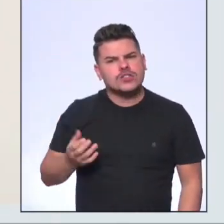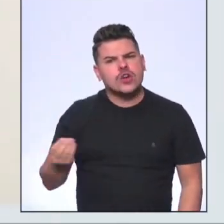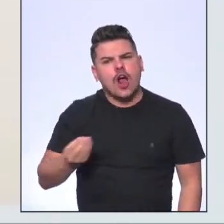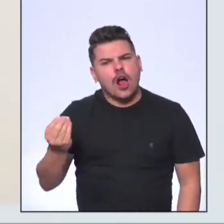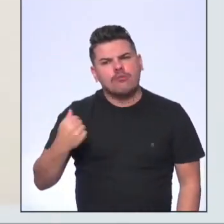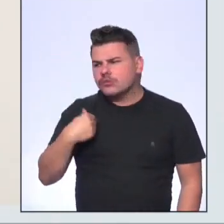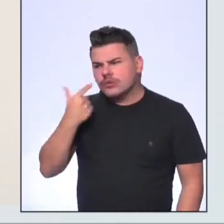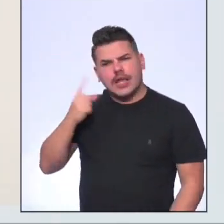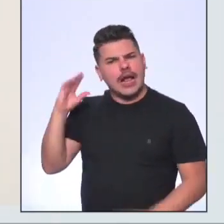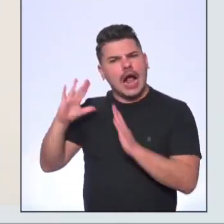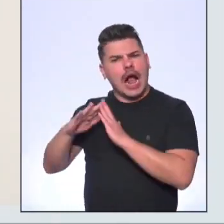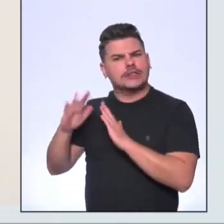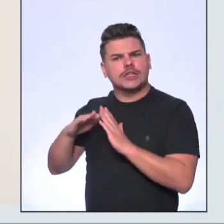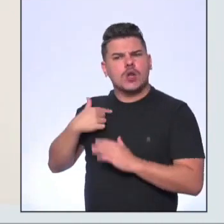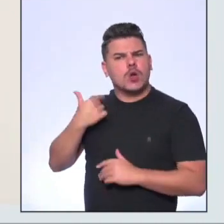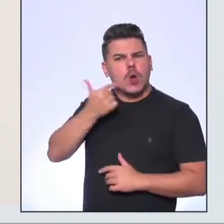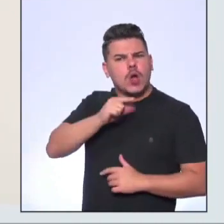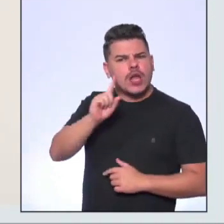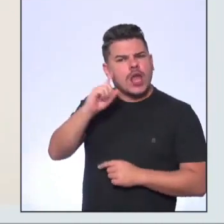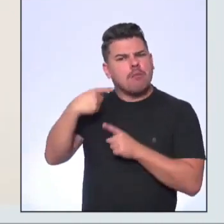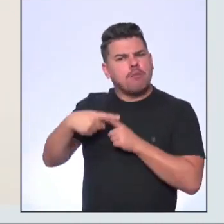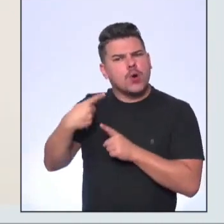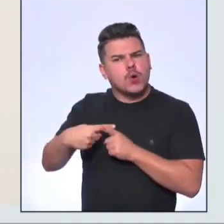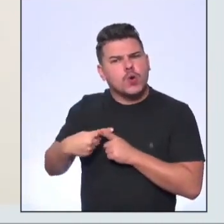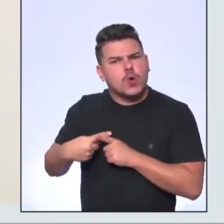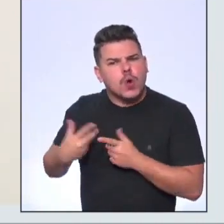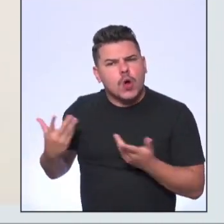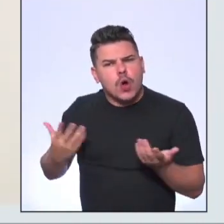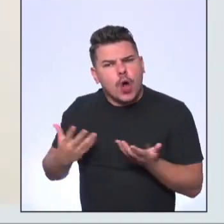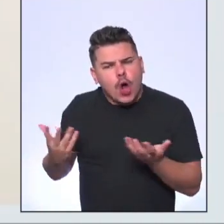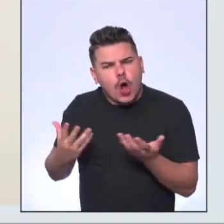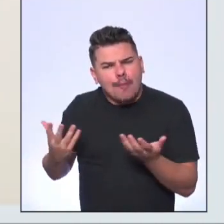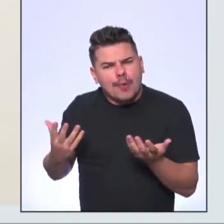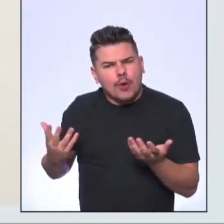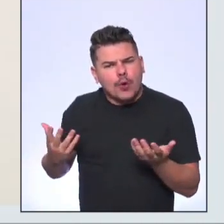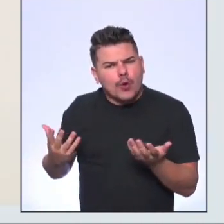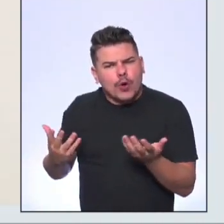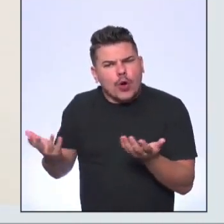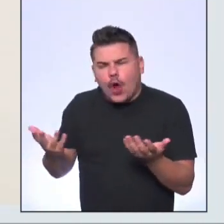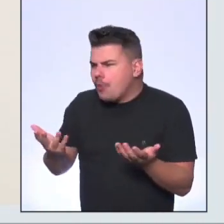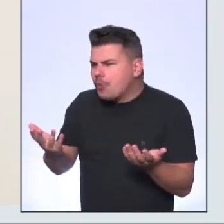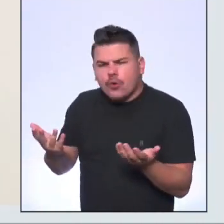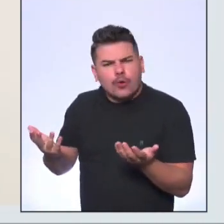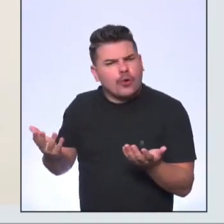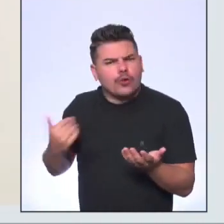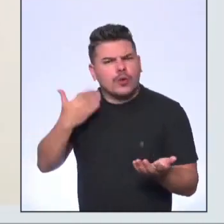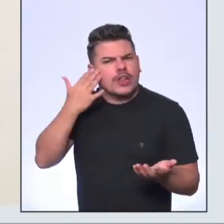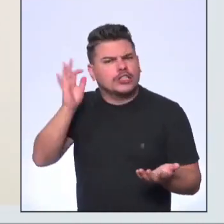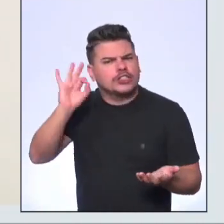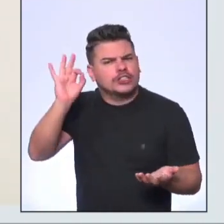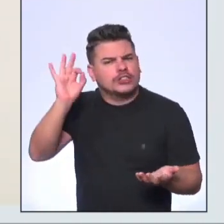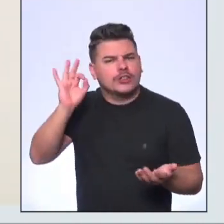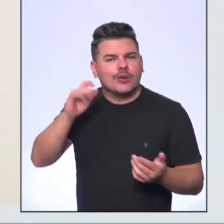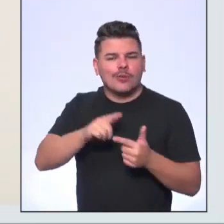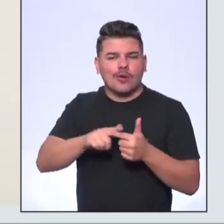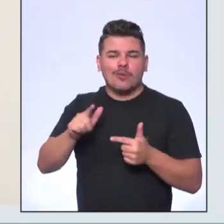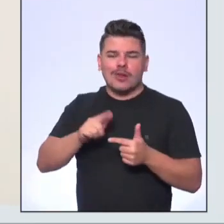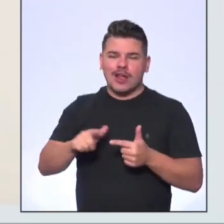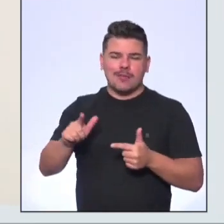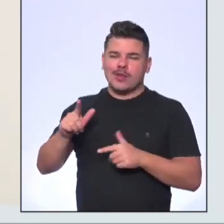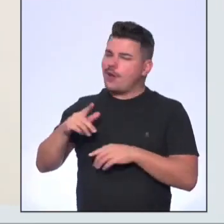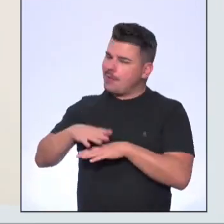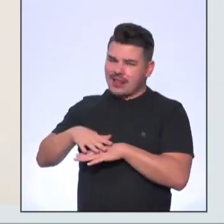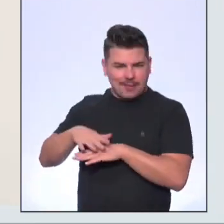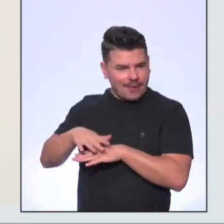Ué, mas isso eu sabia fazer? Bom, se você sabia fazer, por que você não fez então? Porque o seu problema não é